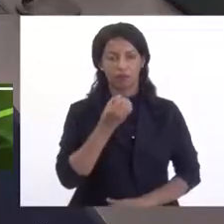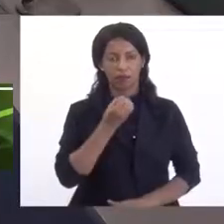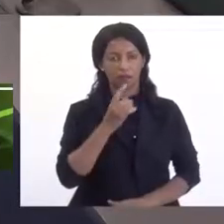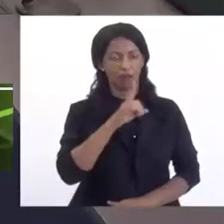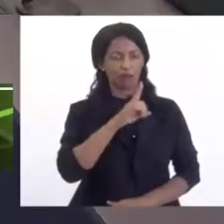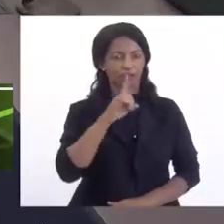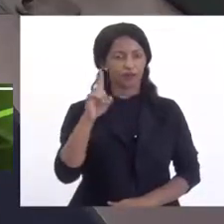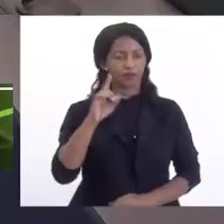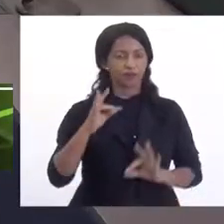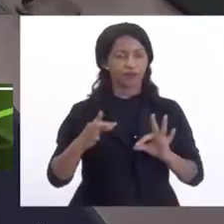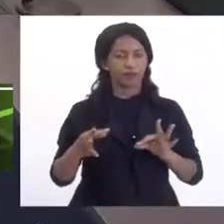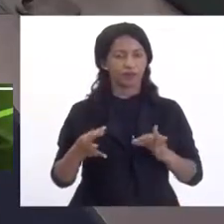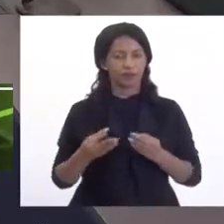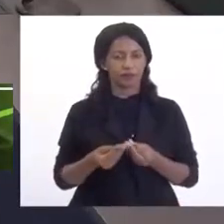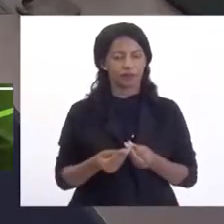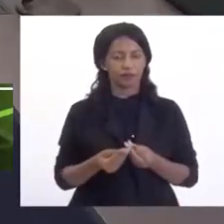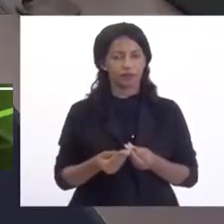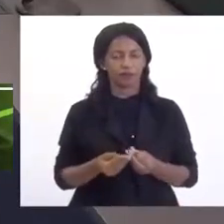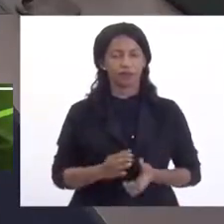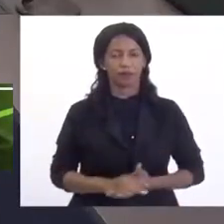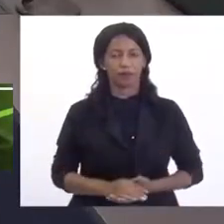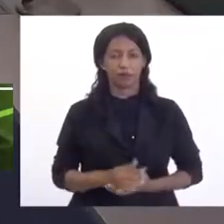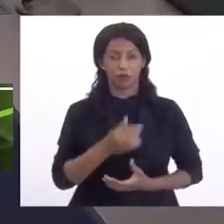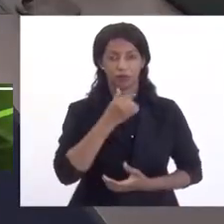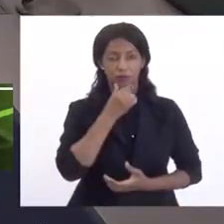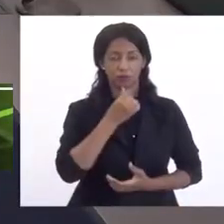Bom dia a todos e a todas.